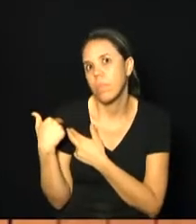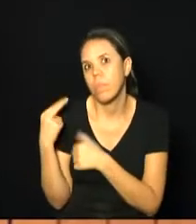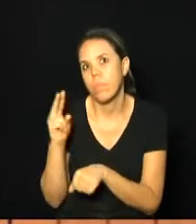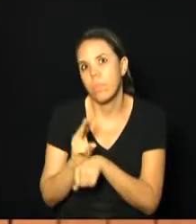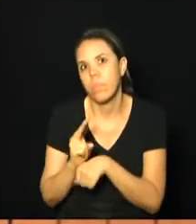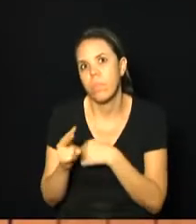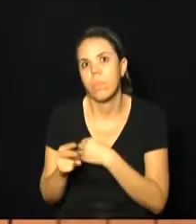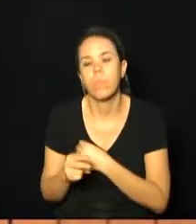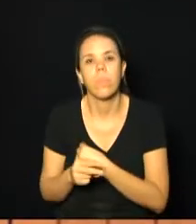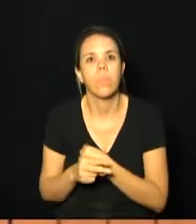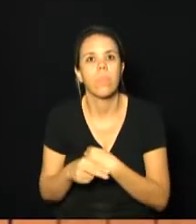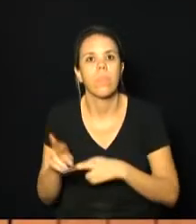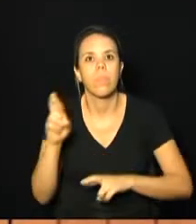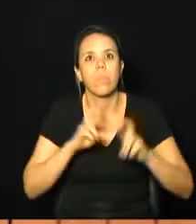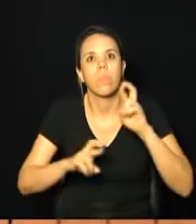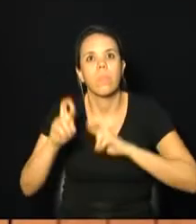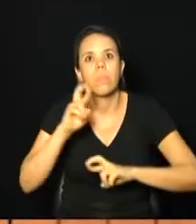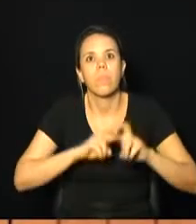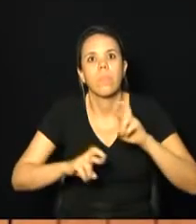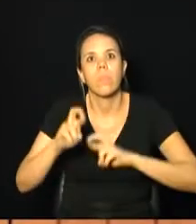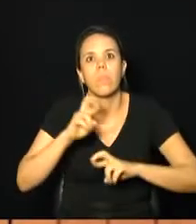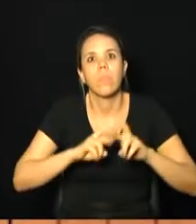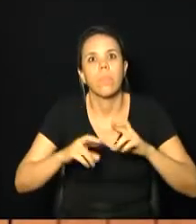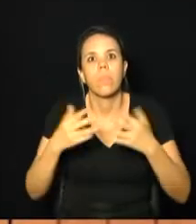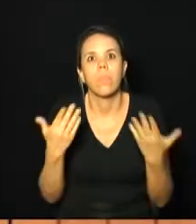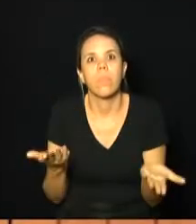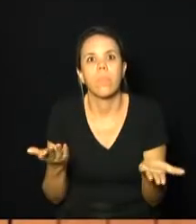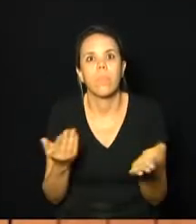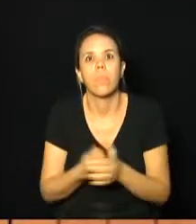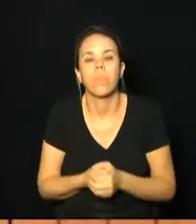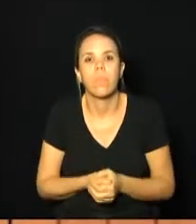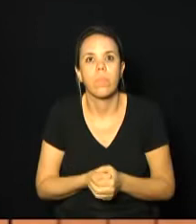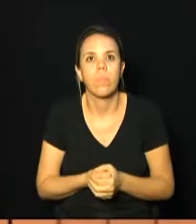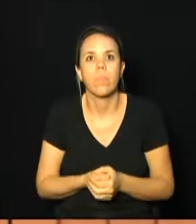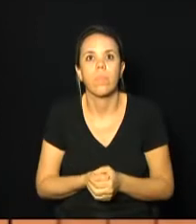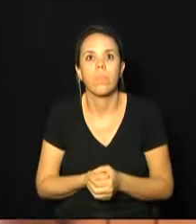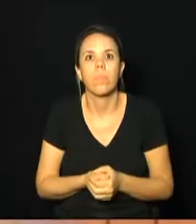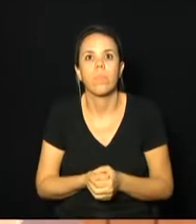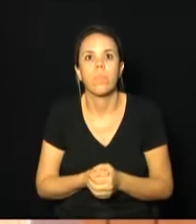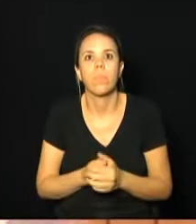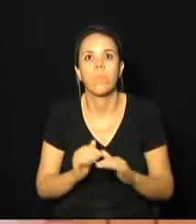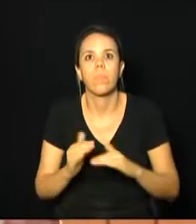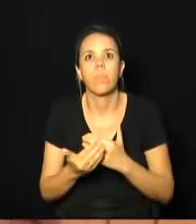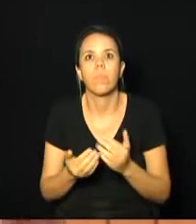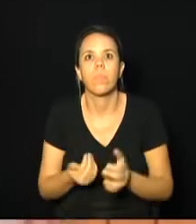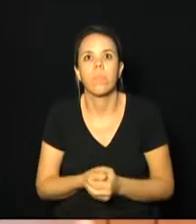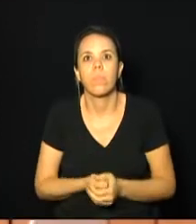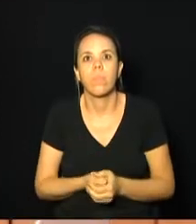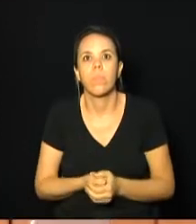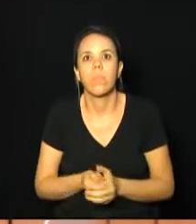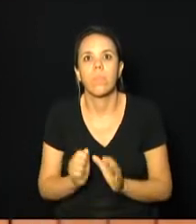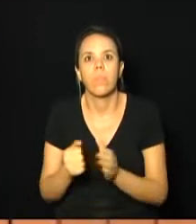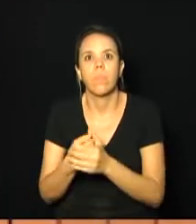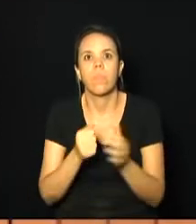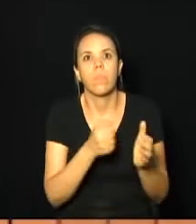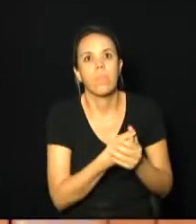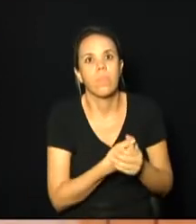cuidar, de fiscalizar, né, a questão dos loteamentos clandestinos,